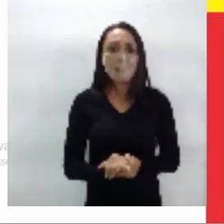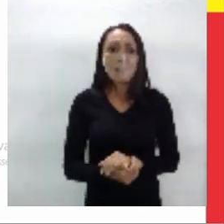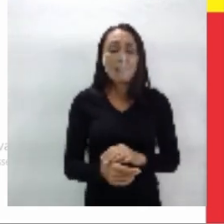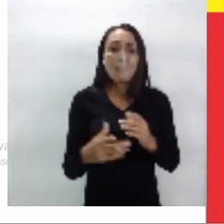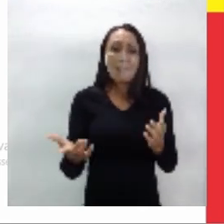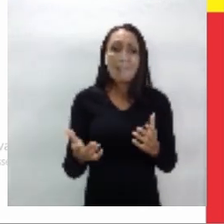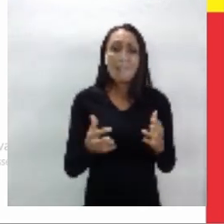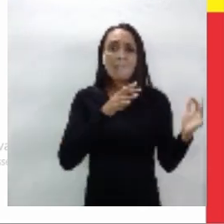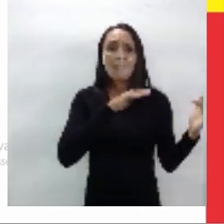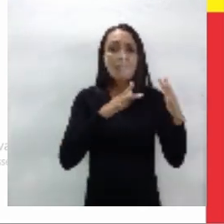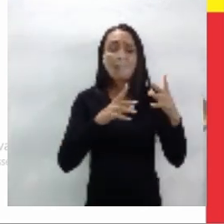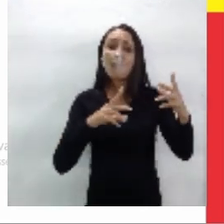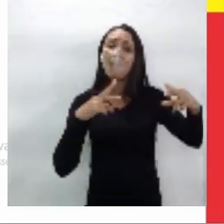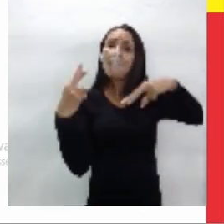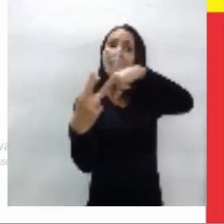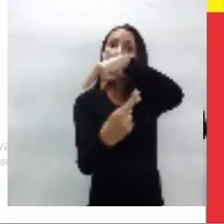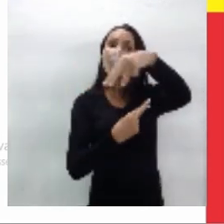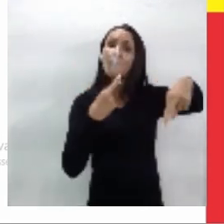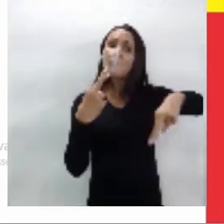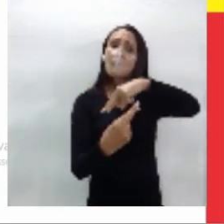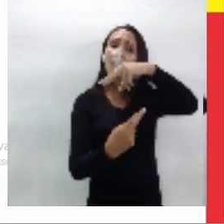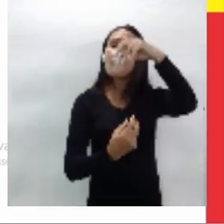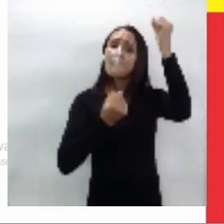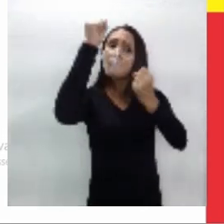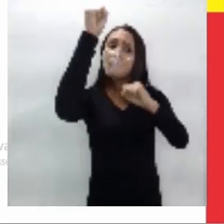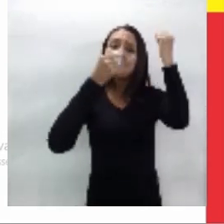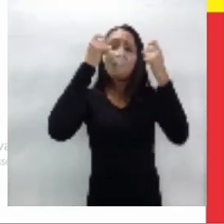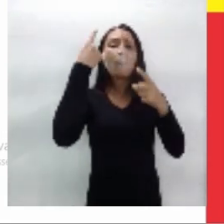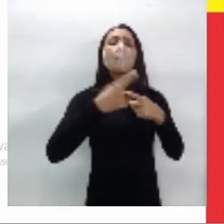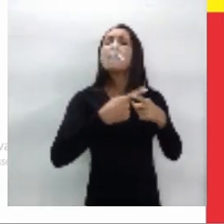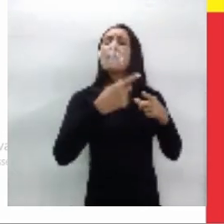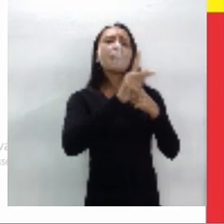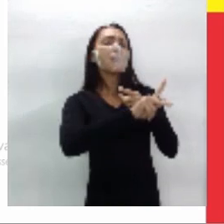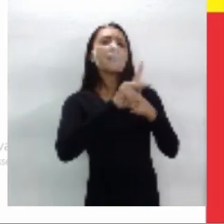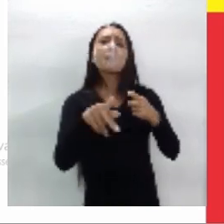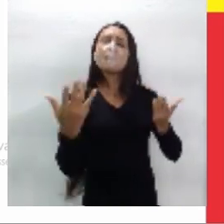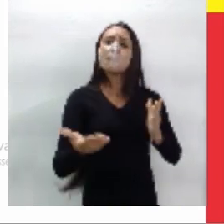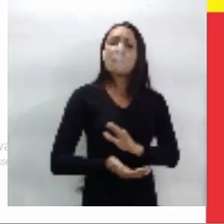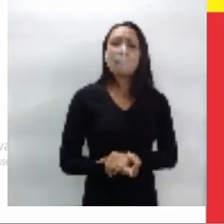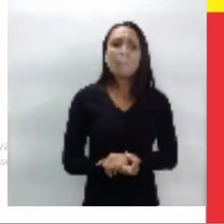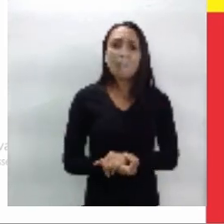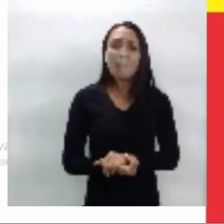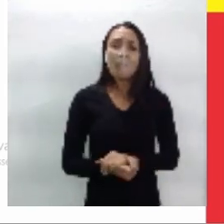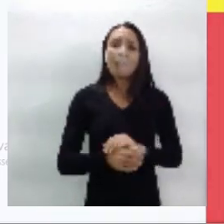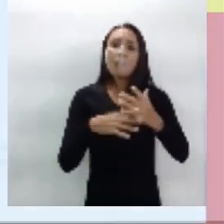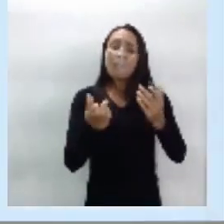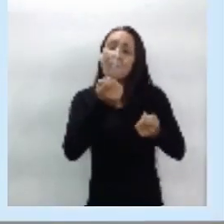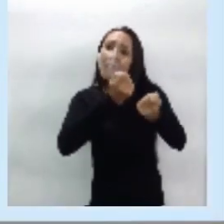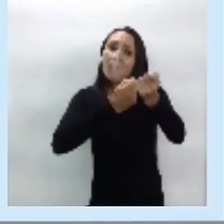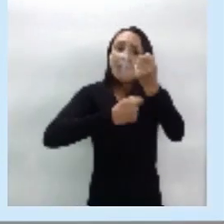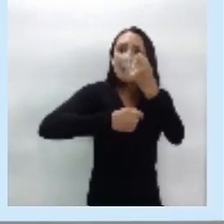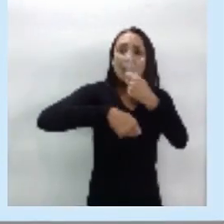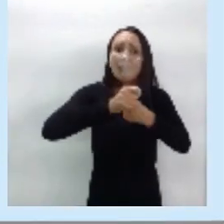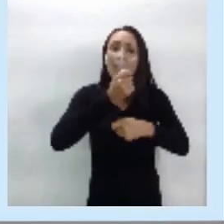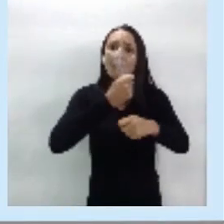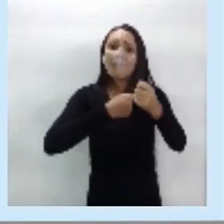coisa chamada Revolução Industrial. Por quê, professor? O mercantilismo,